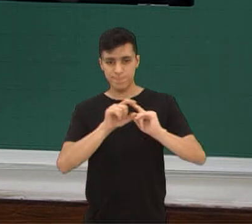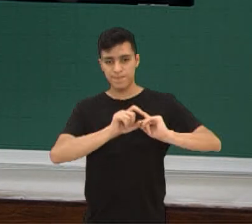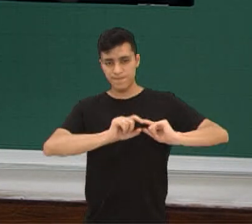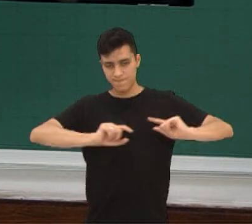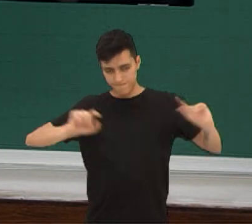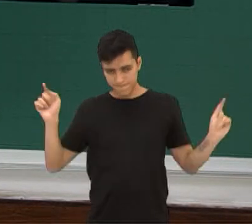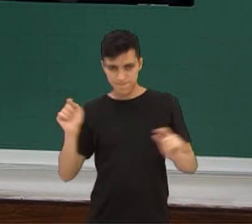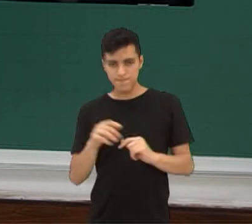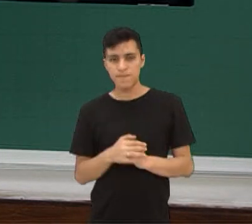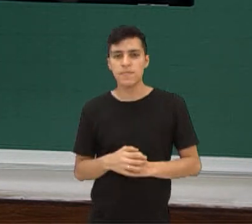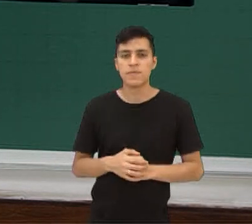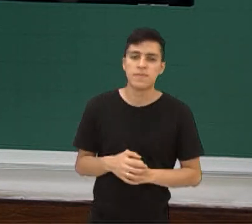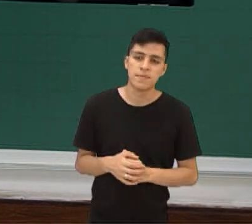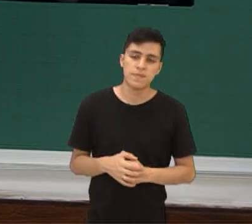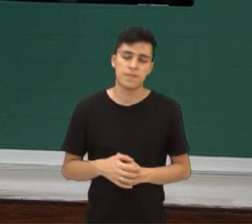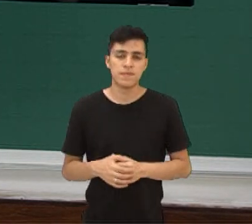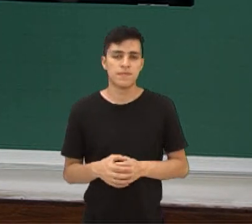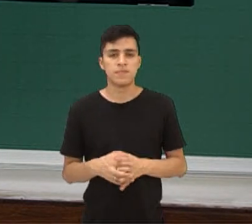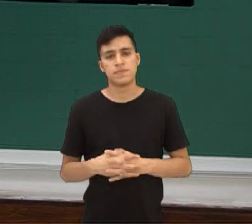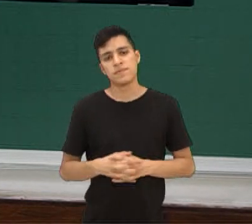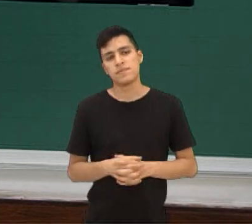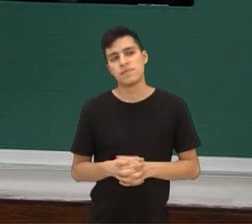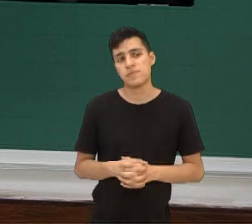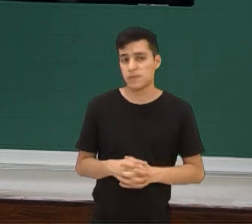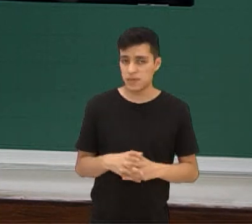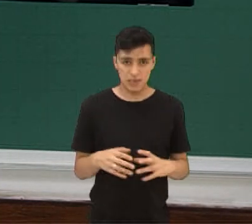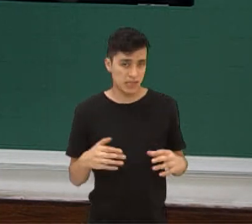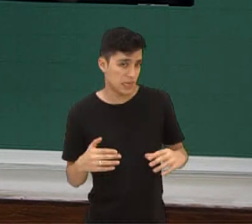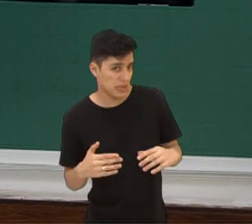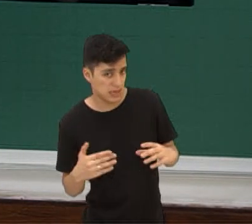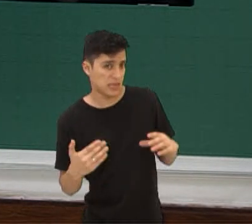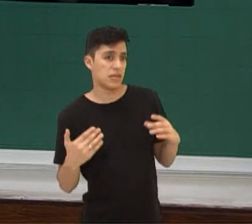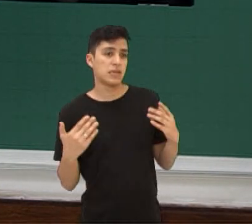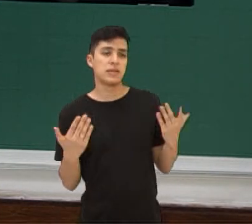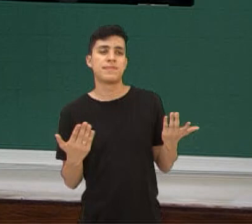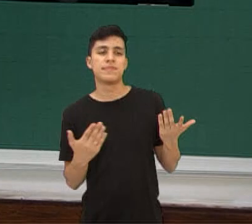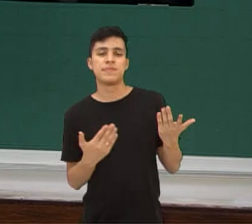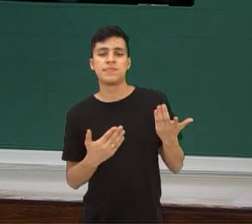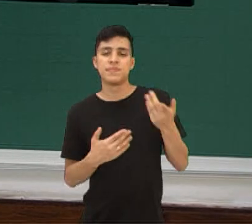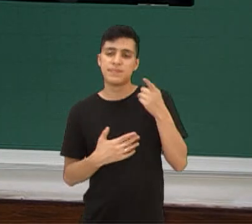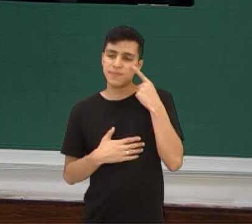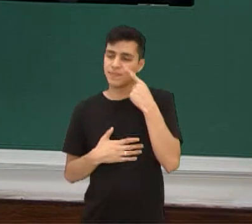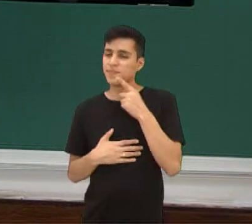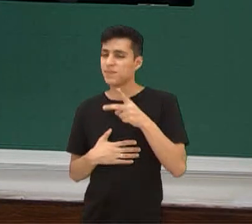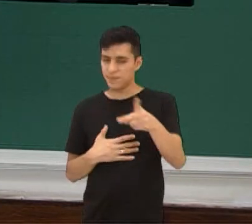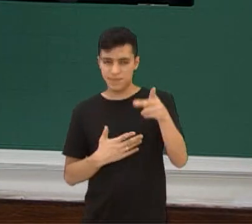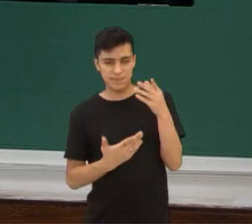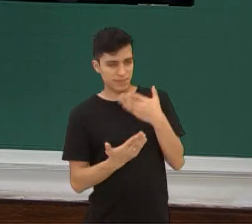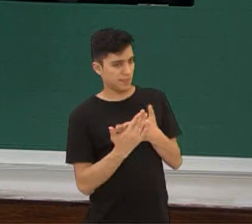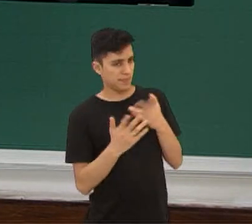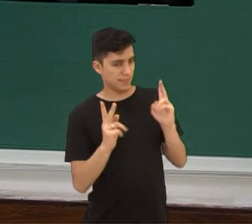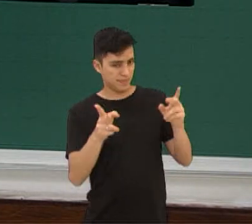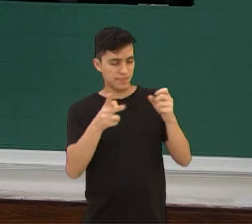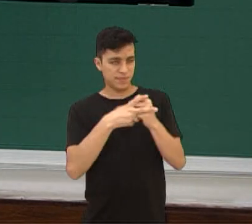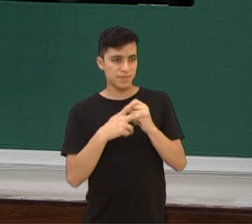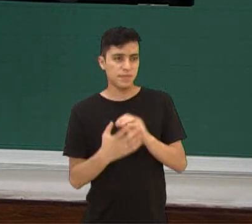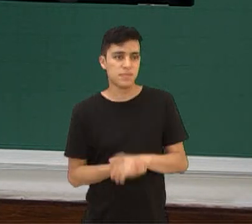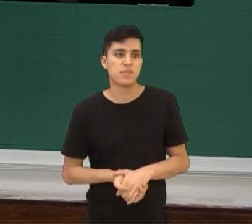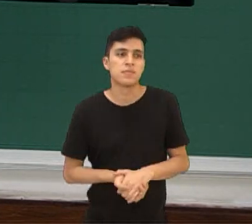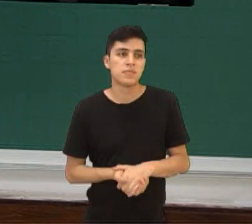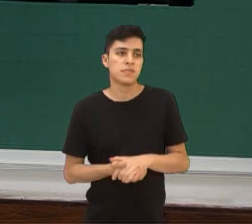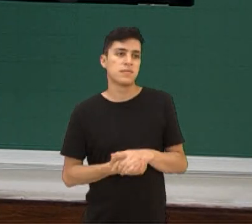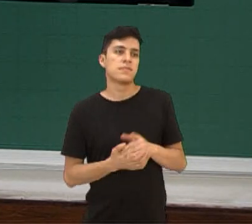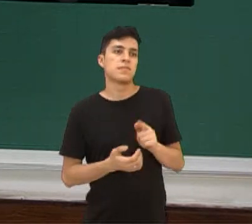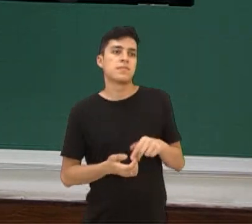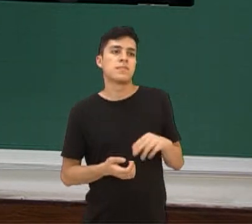a ser uma boa enfermeira. Então, próximo verbo de cambio é o quedar-se.